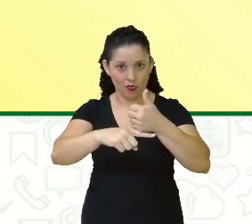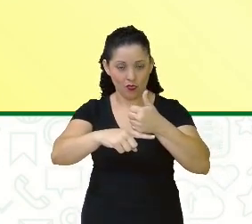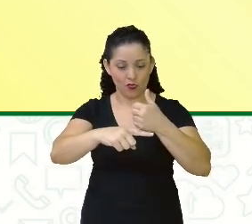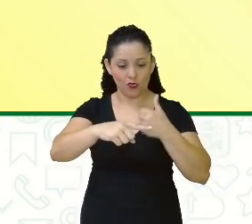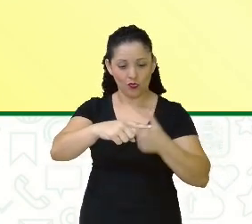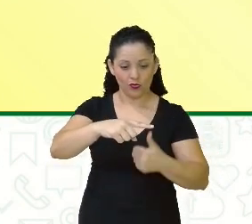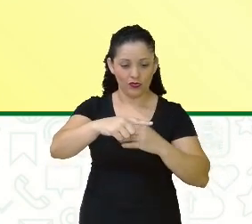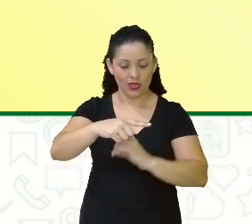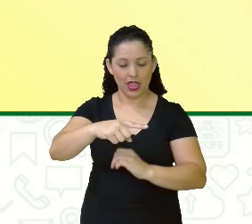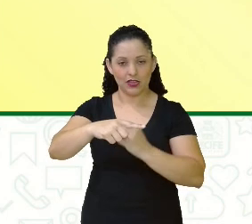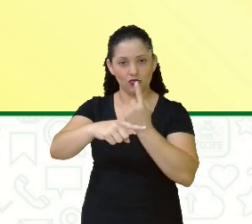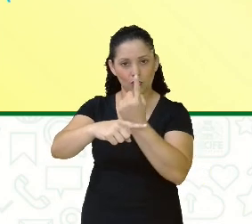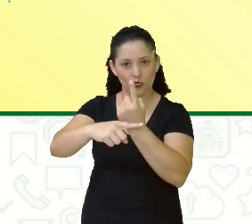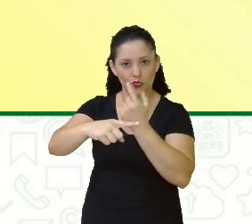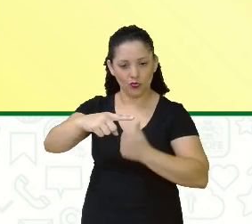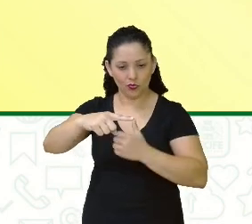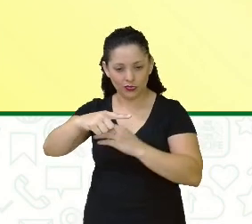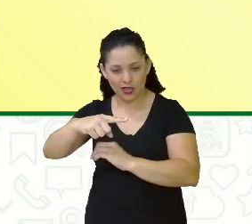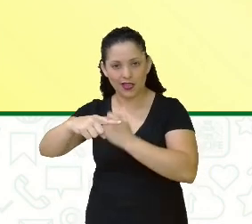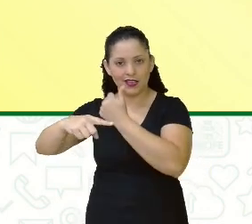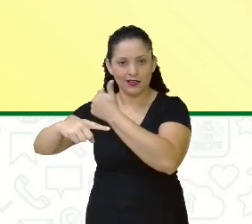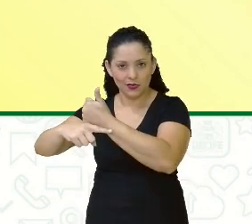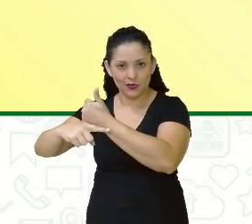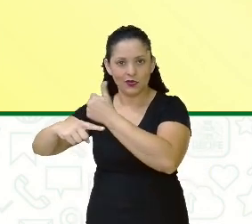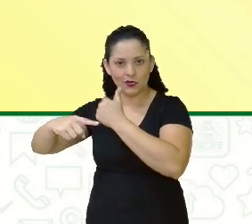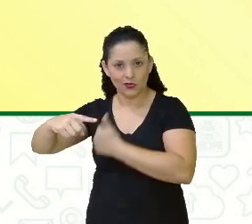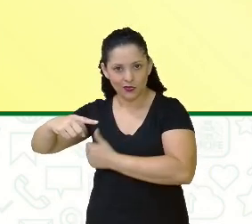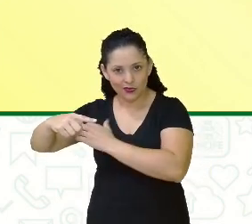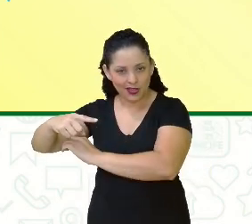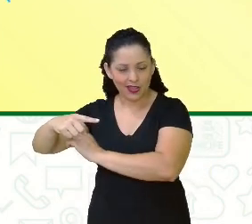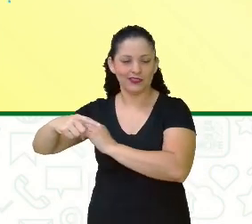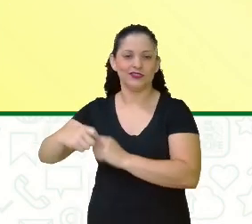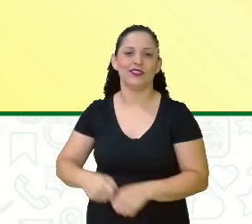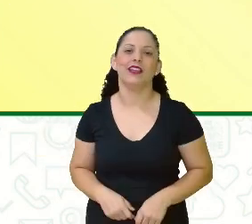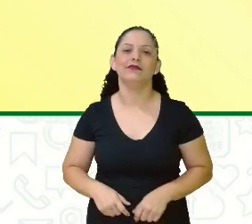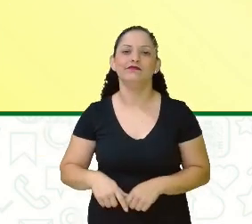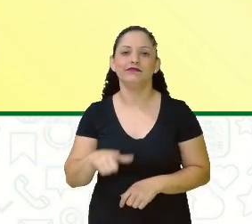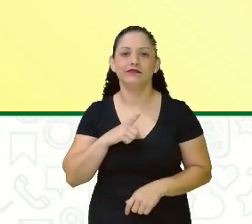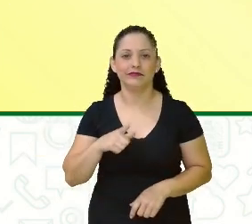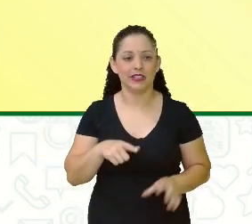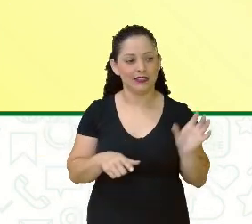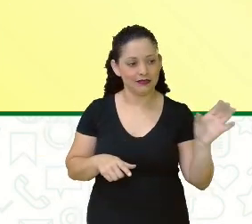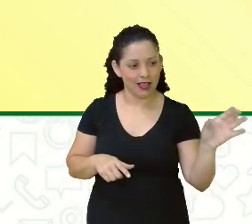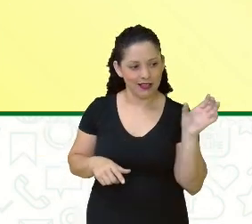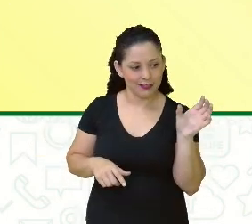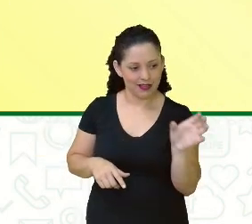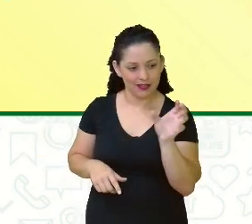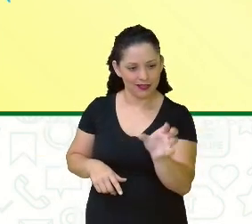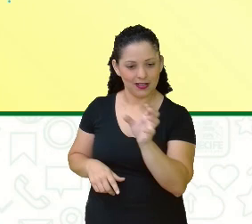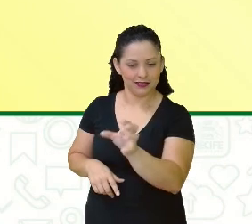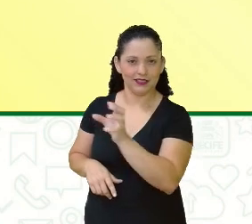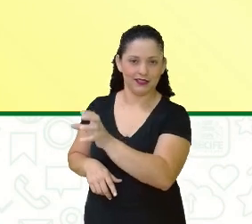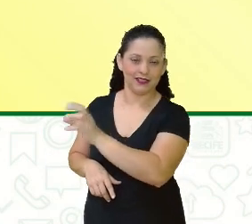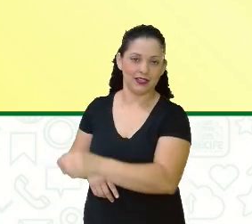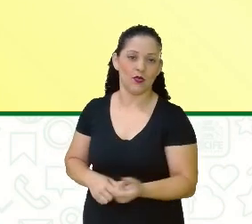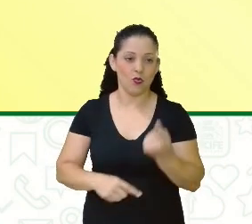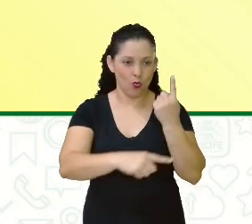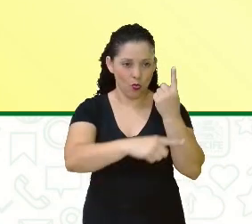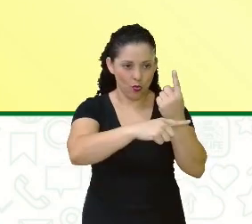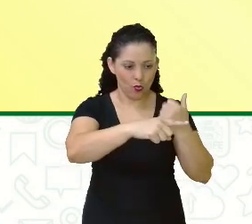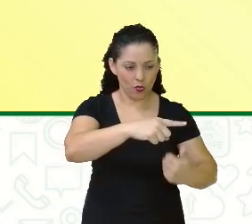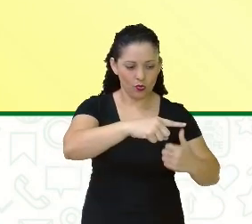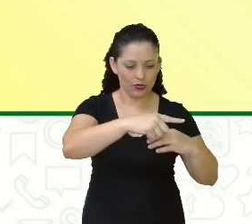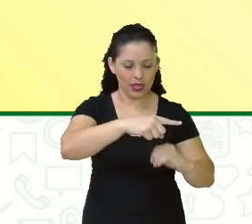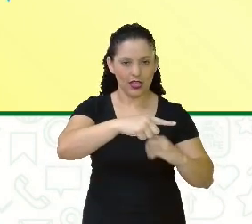10 quadradinhos e cada um está pintado um só. Então, eu tenho 1/10, ou